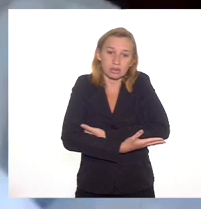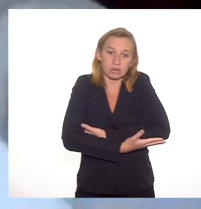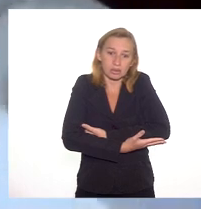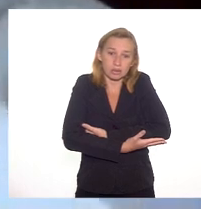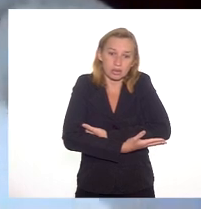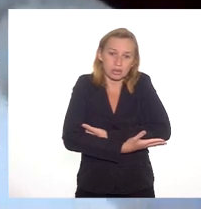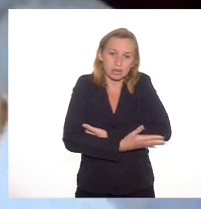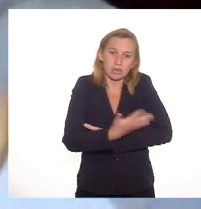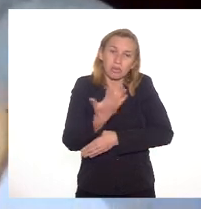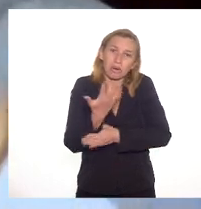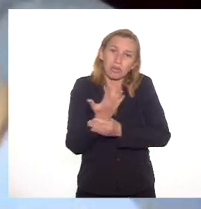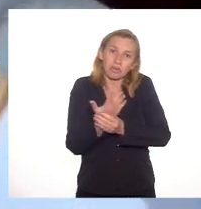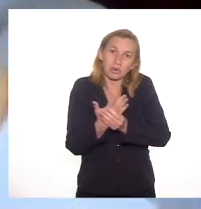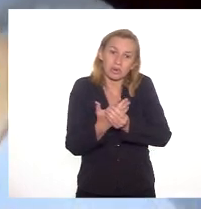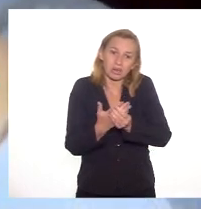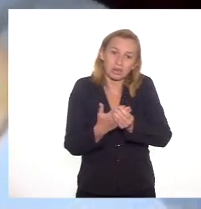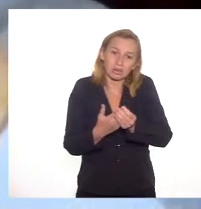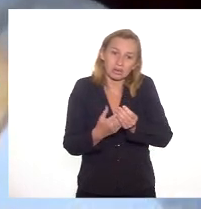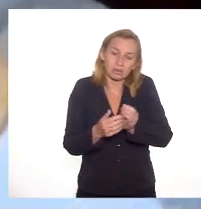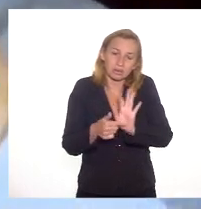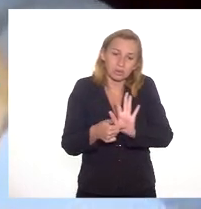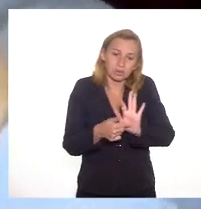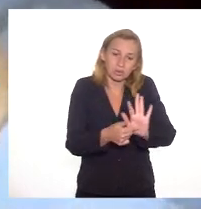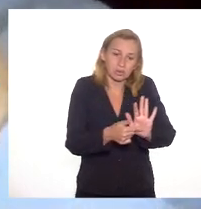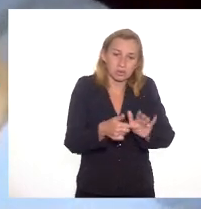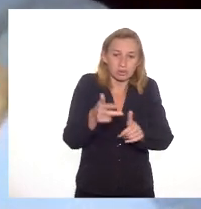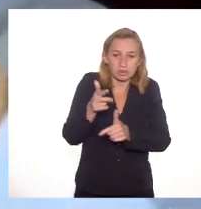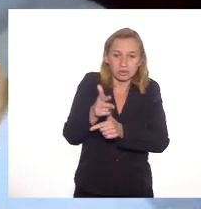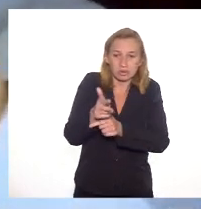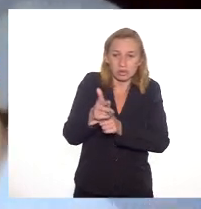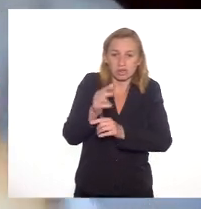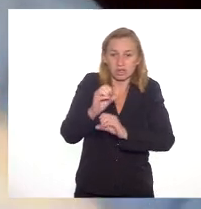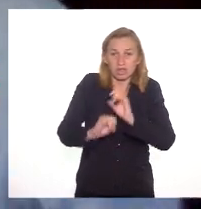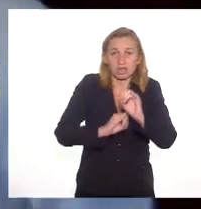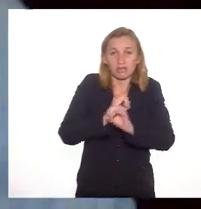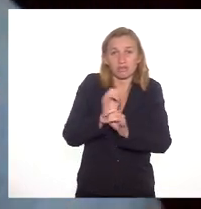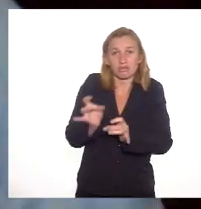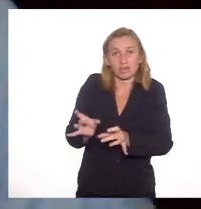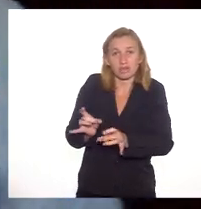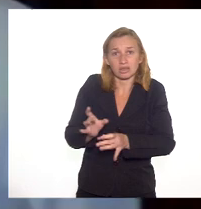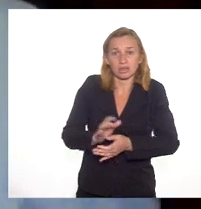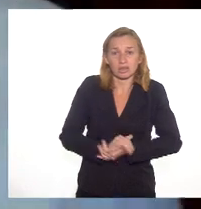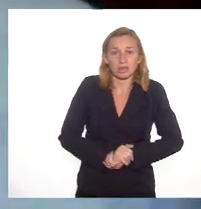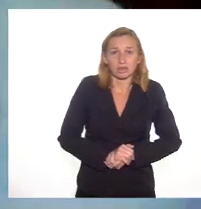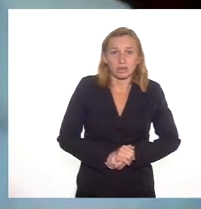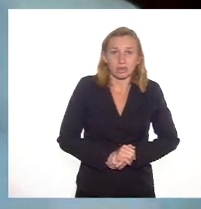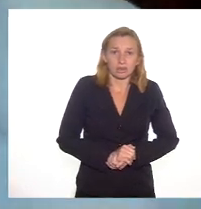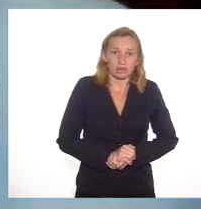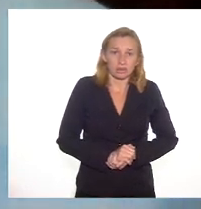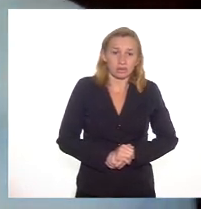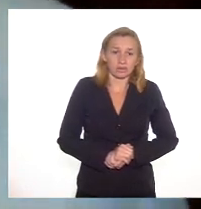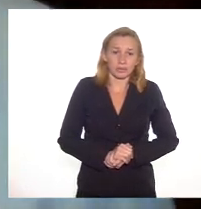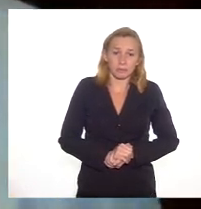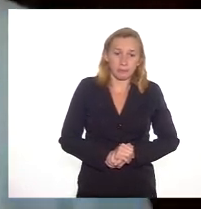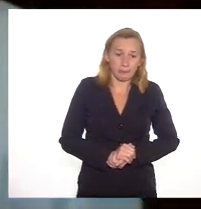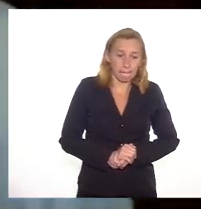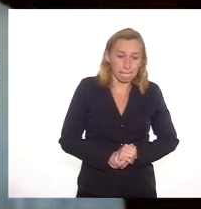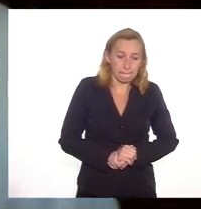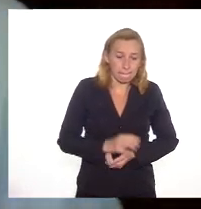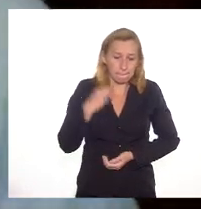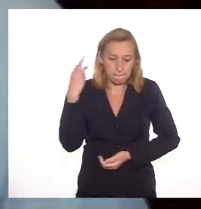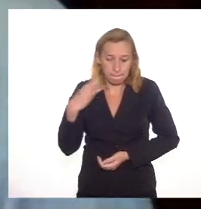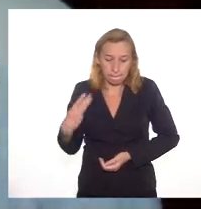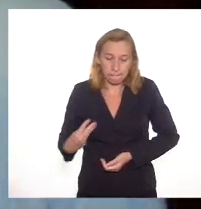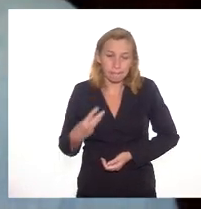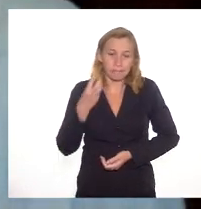com as mãos e postou na rede, vendendo. Então, eu estou trazendo esses dados, Mônica, Waldeck,